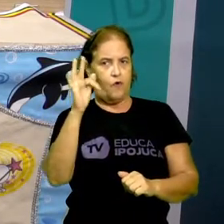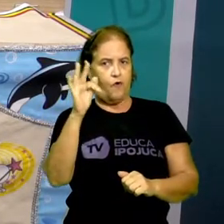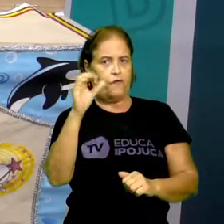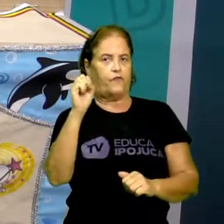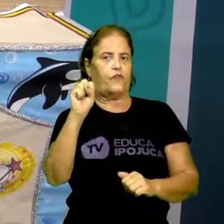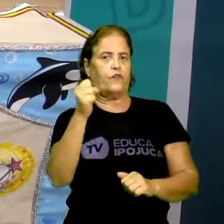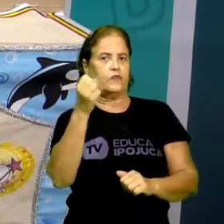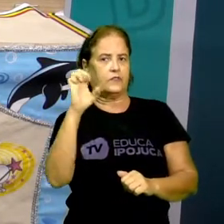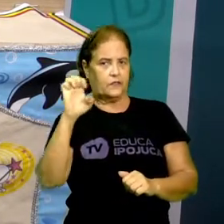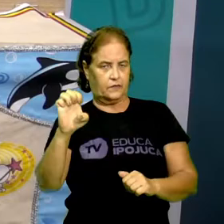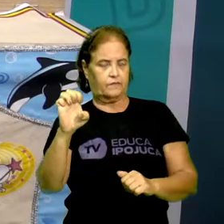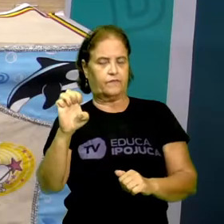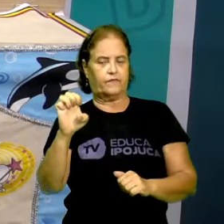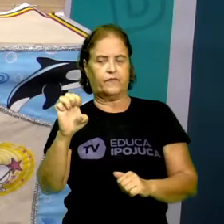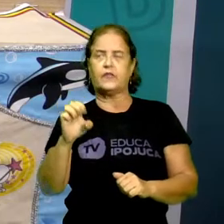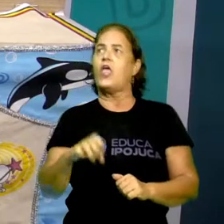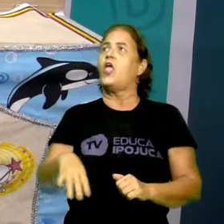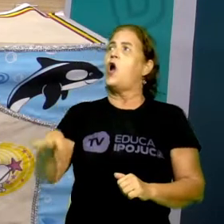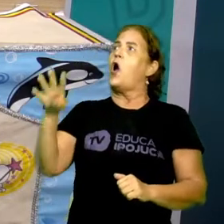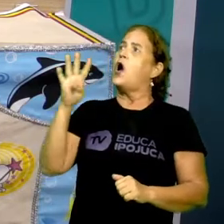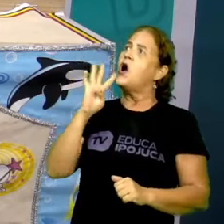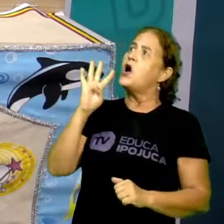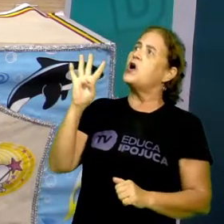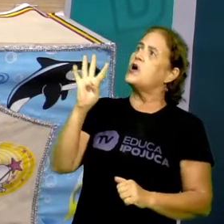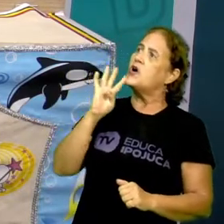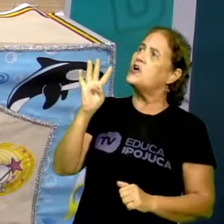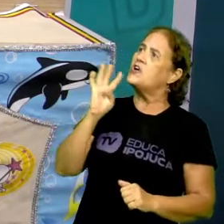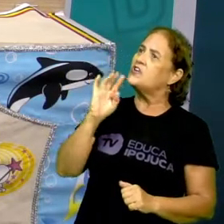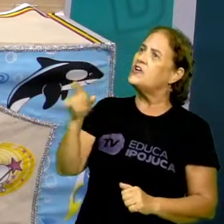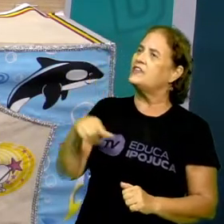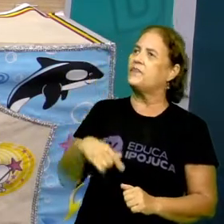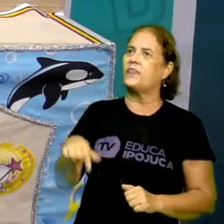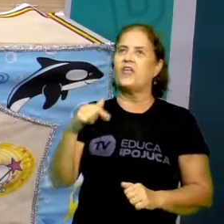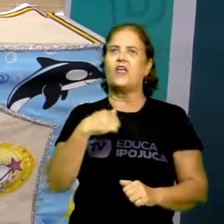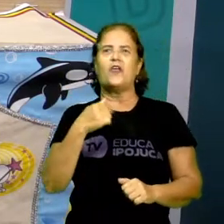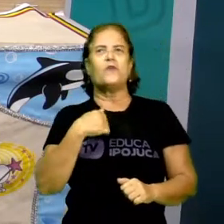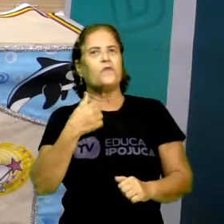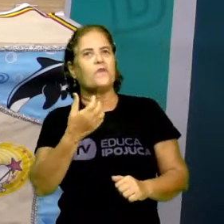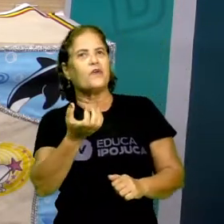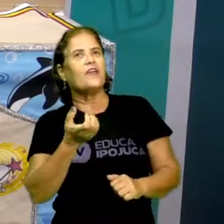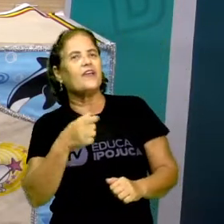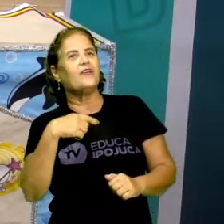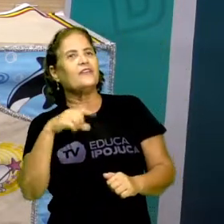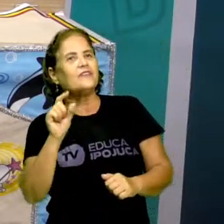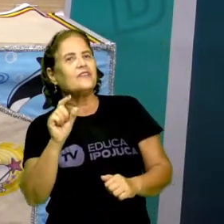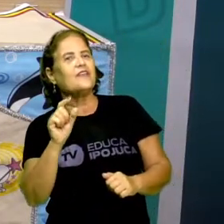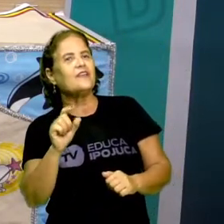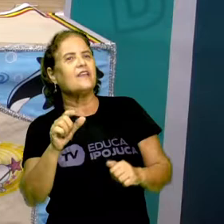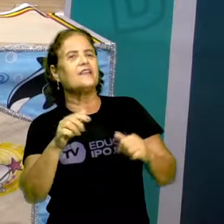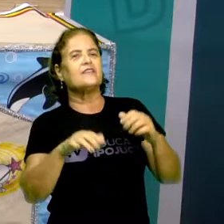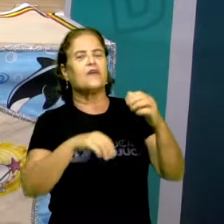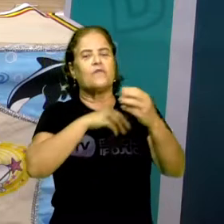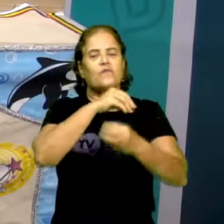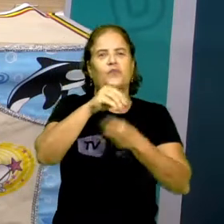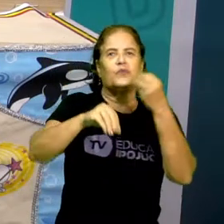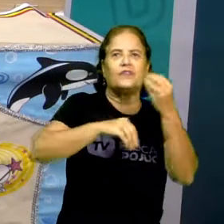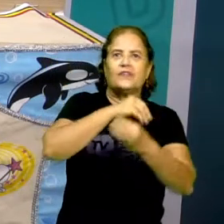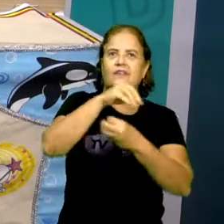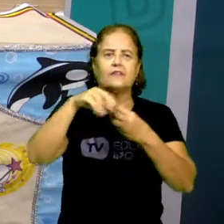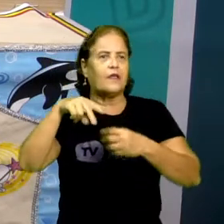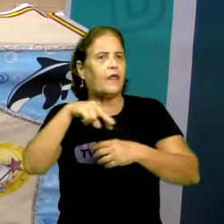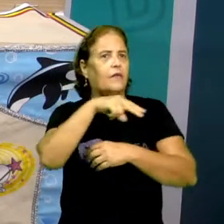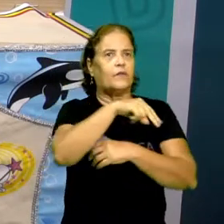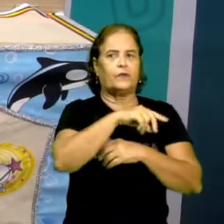Conheço. Então. Eu prefiro ser essa metamorfose ambulante. Não, leiturinha. Não, não é